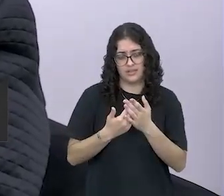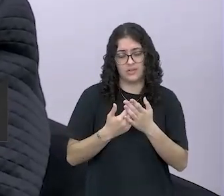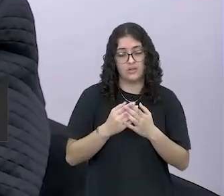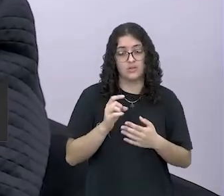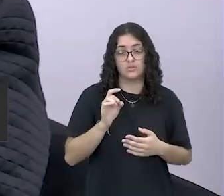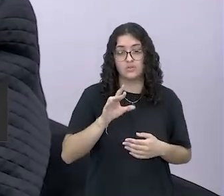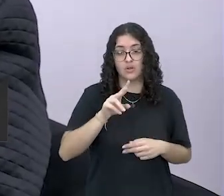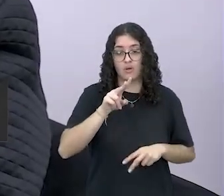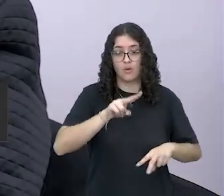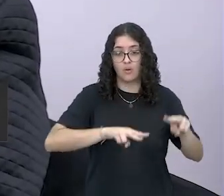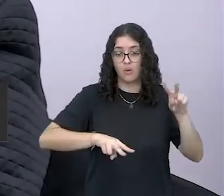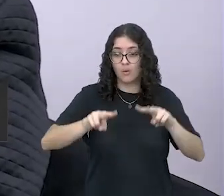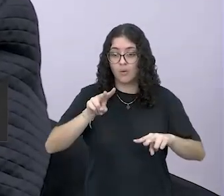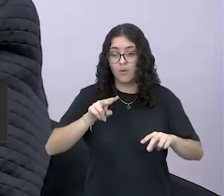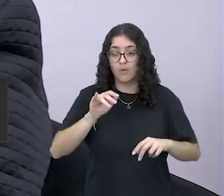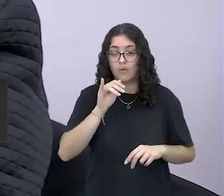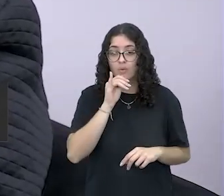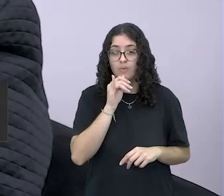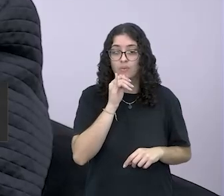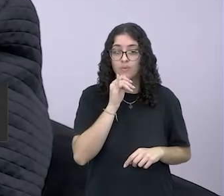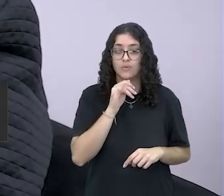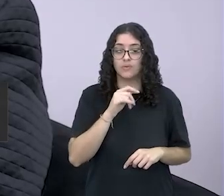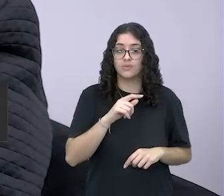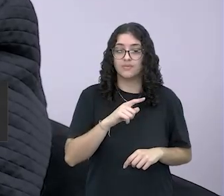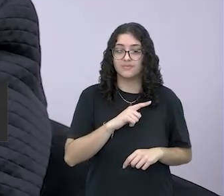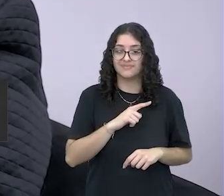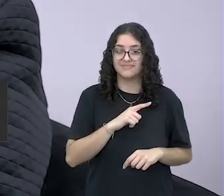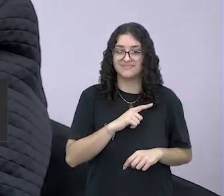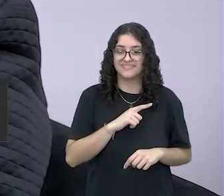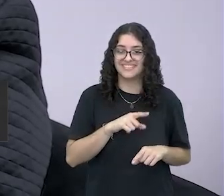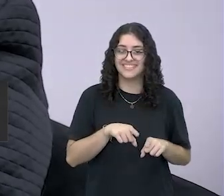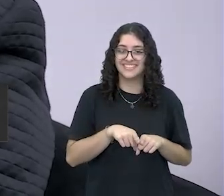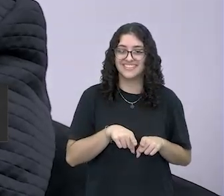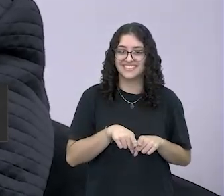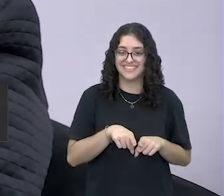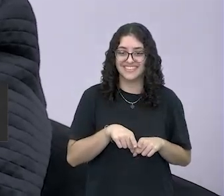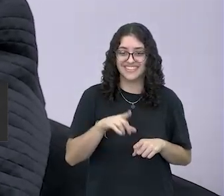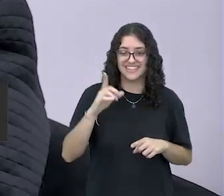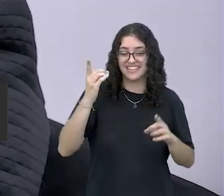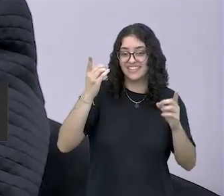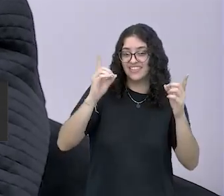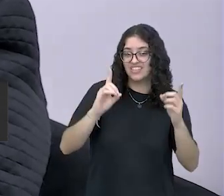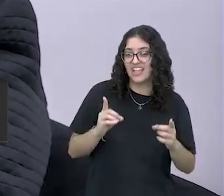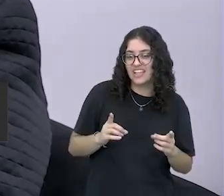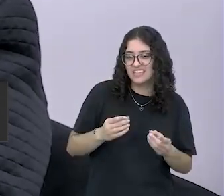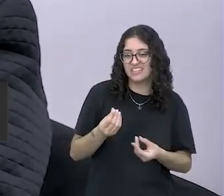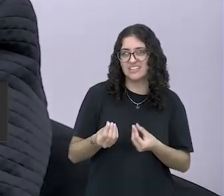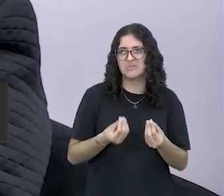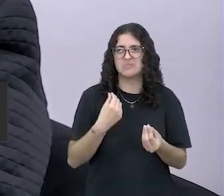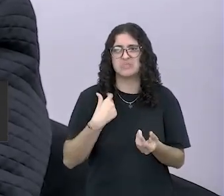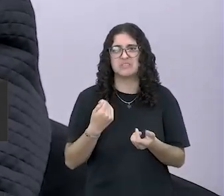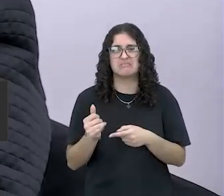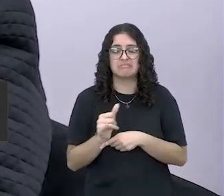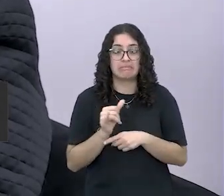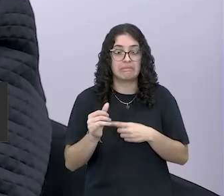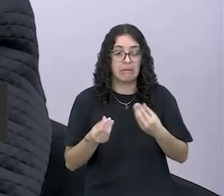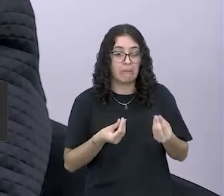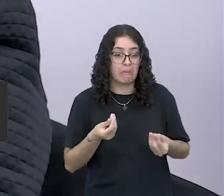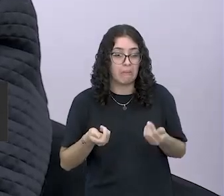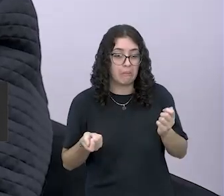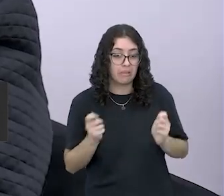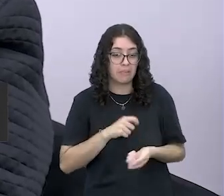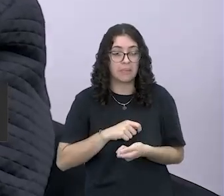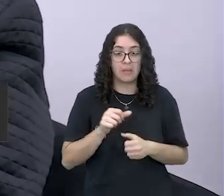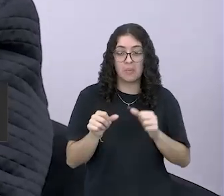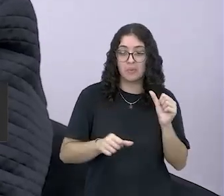só olha quando tem aluno com deficiência. Tem um deficiente, eu tenho que fazer isso, eu tenho que mudar. Mas,